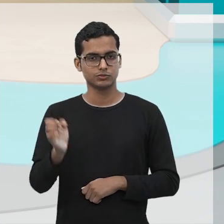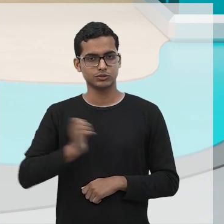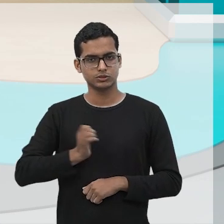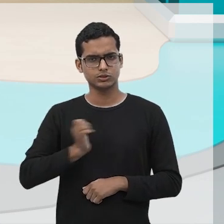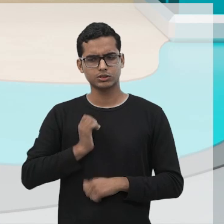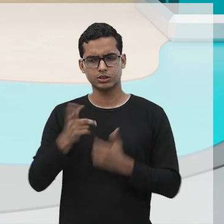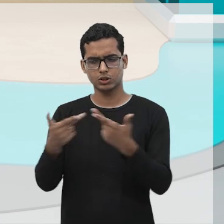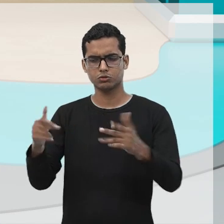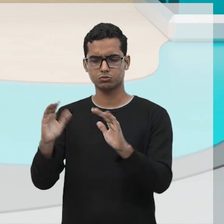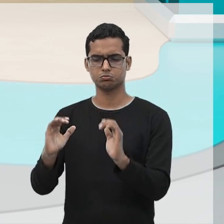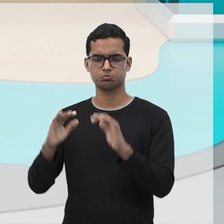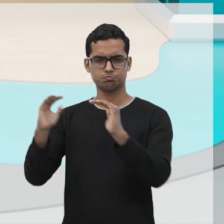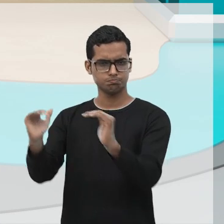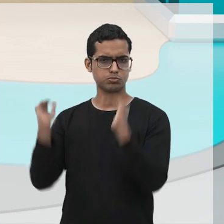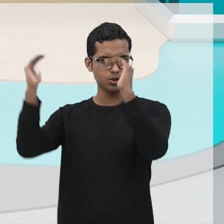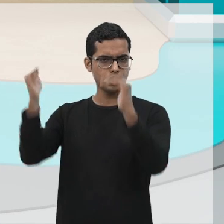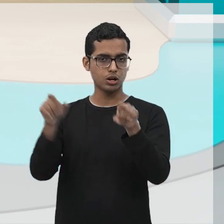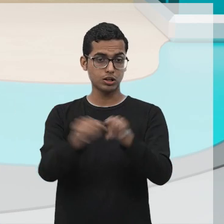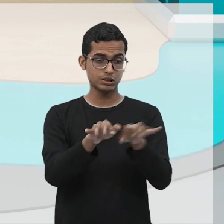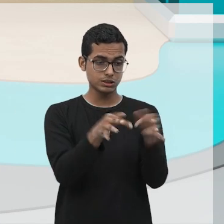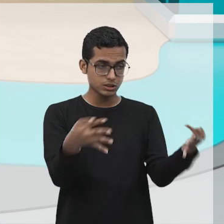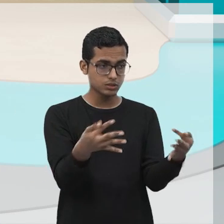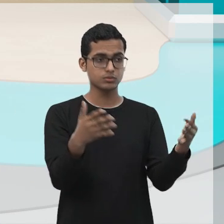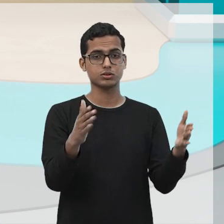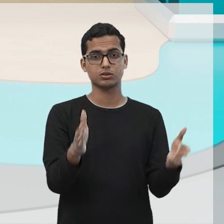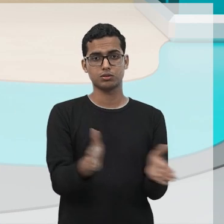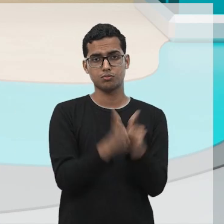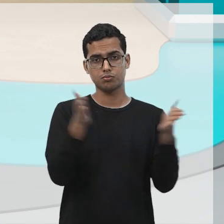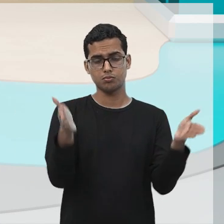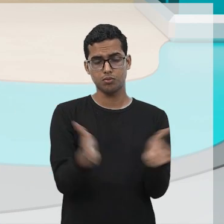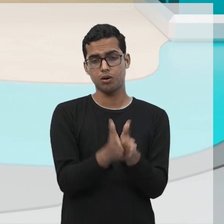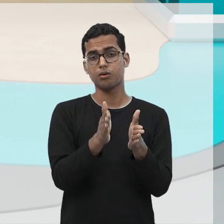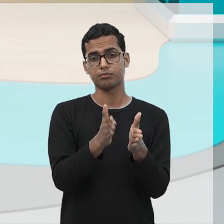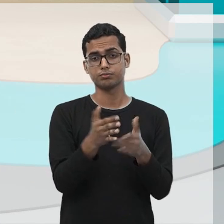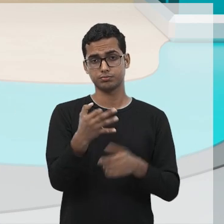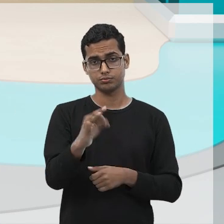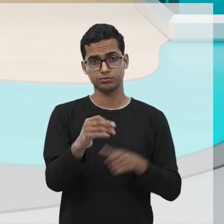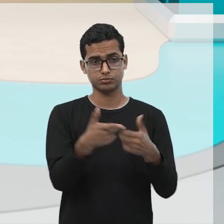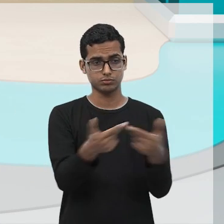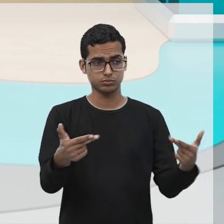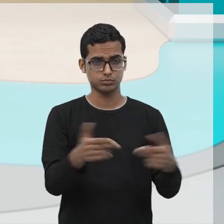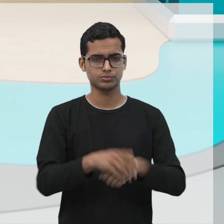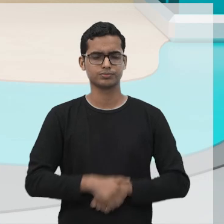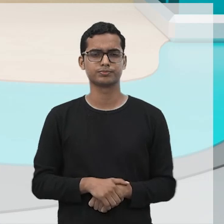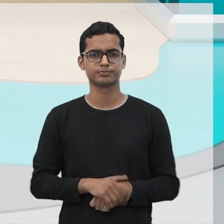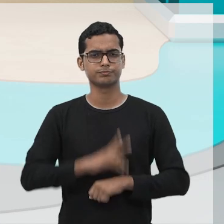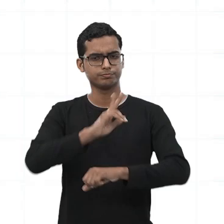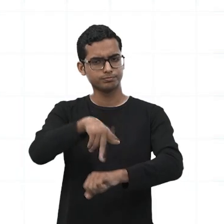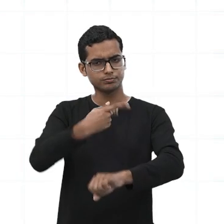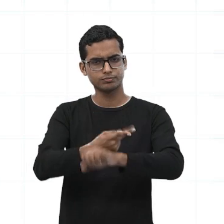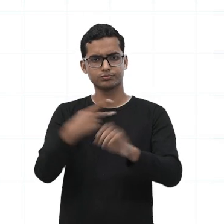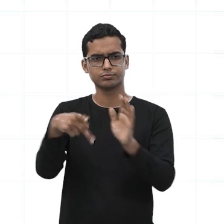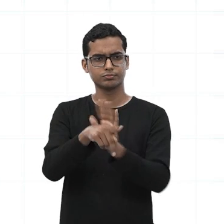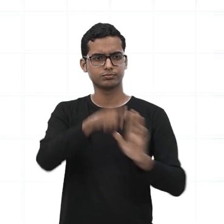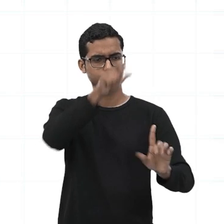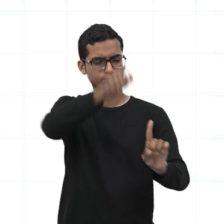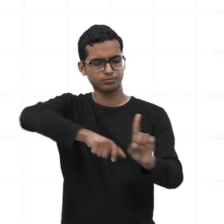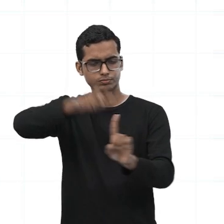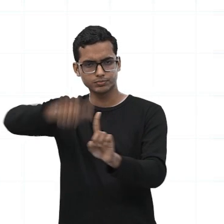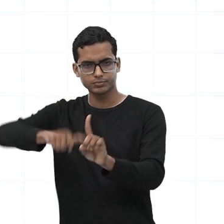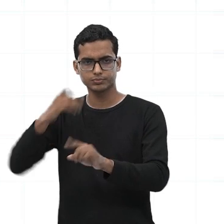mais simples, então os móveis seriam mais simples. E depois nós vamos ver os personagens, né?